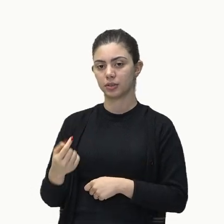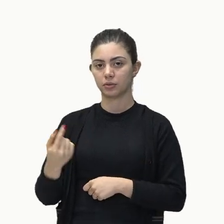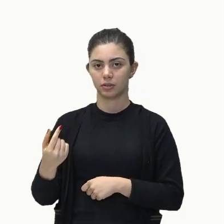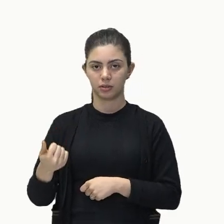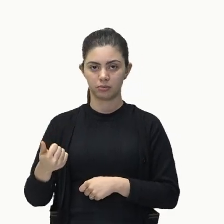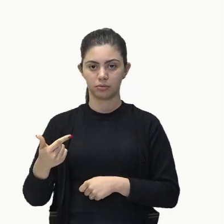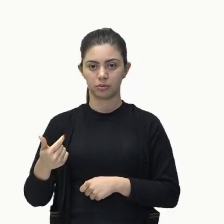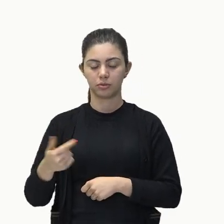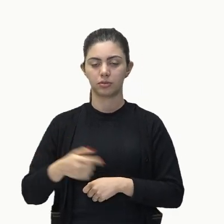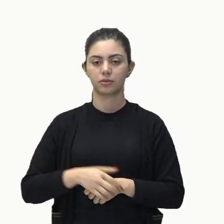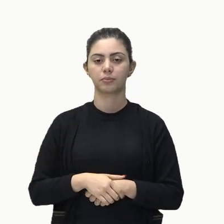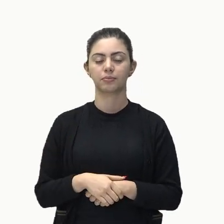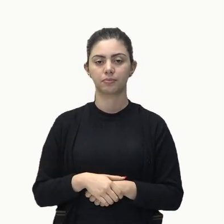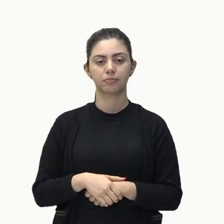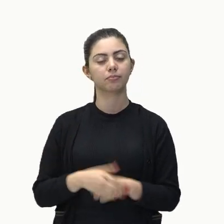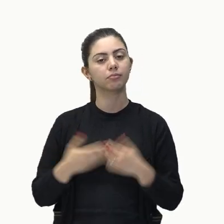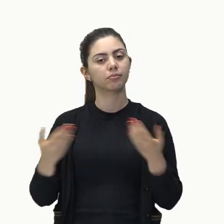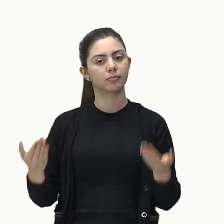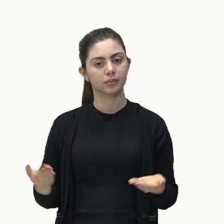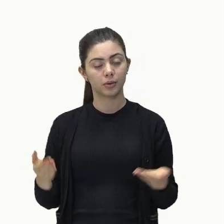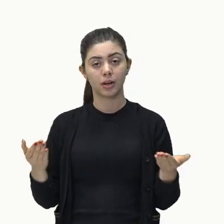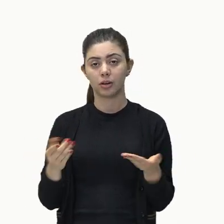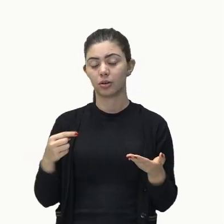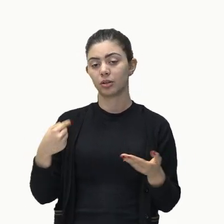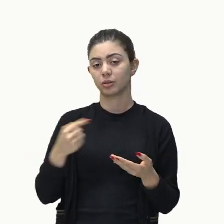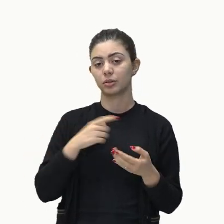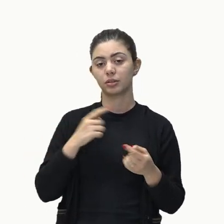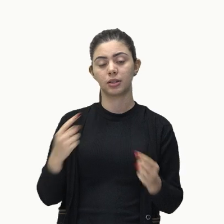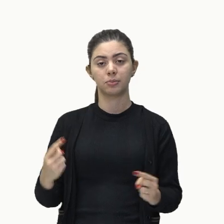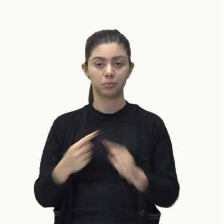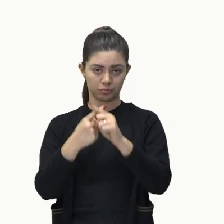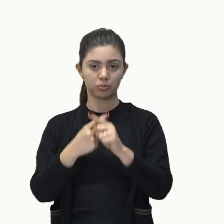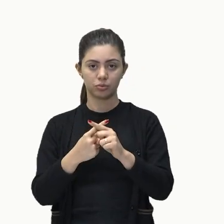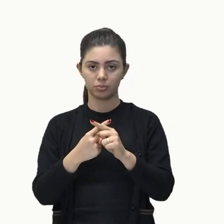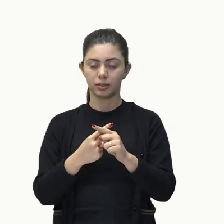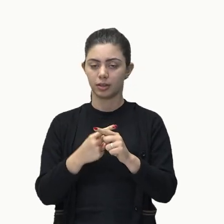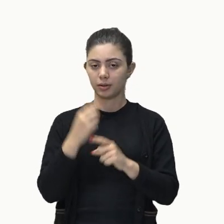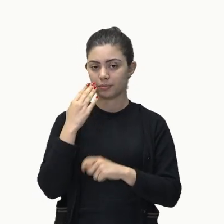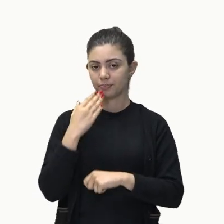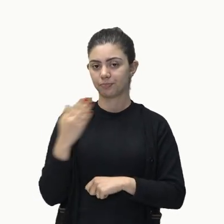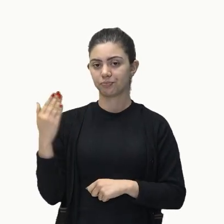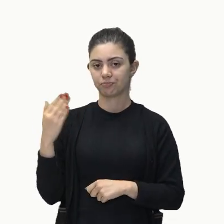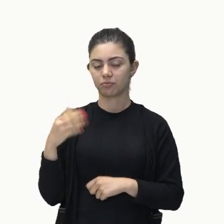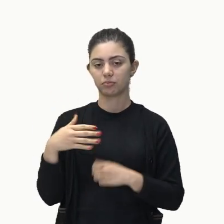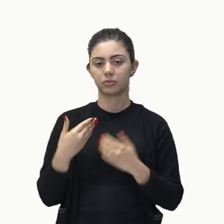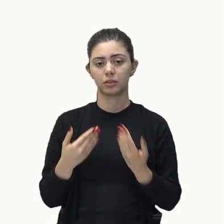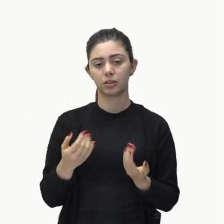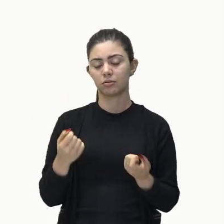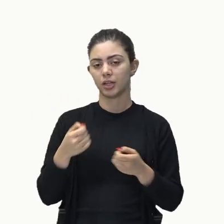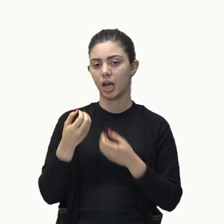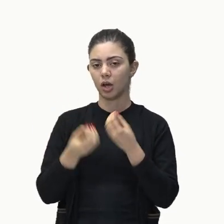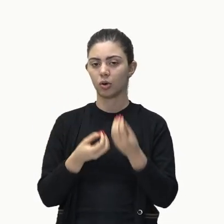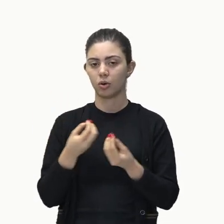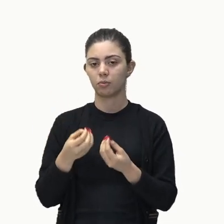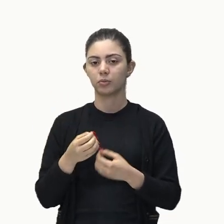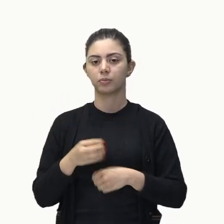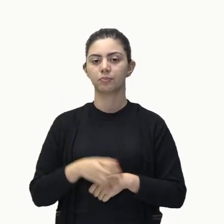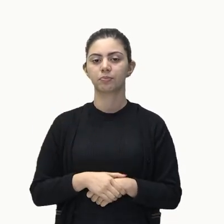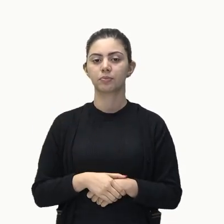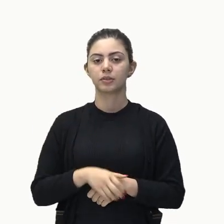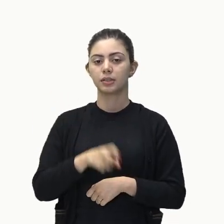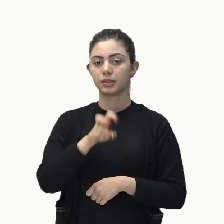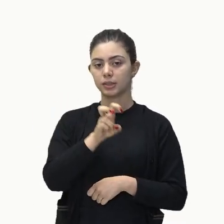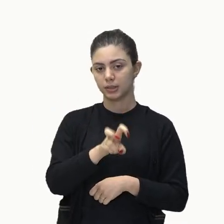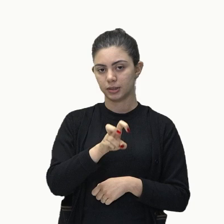0,12. E aí aqui eu vou multiplicar os meios pelos extremos, né? Ou simplesmente eu passo aqui o